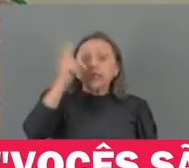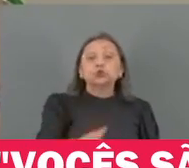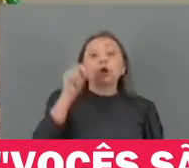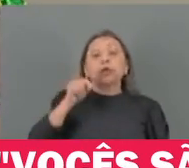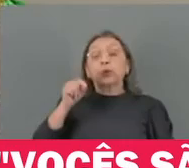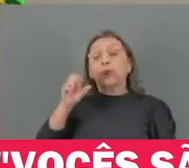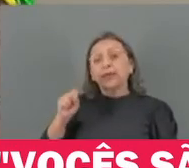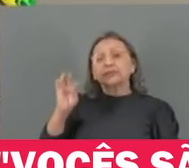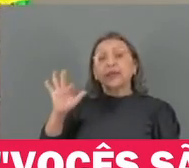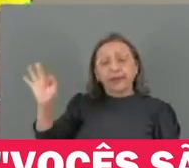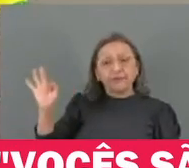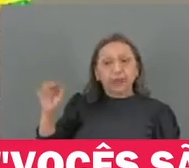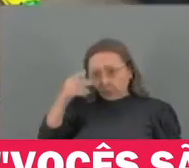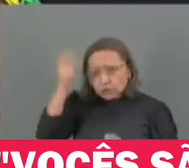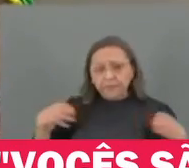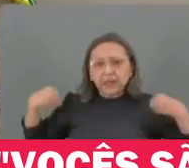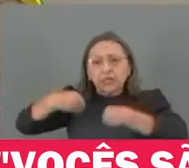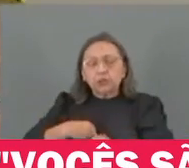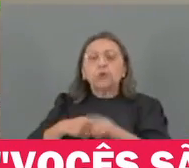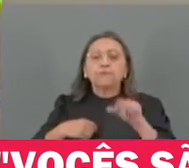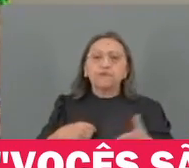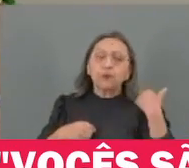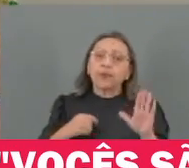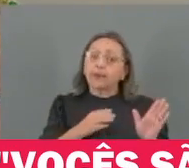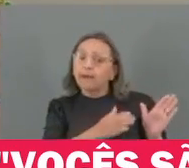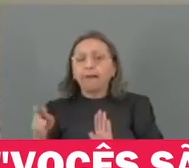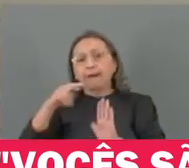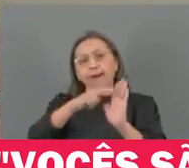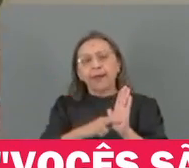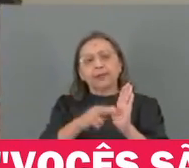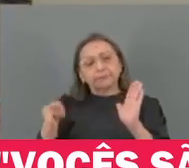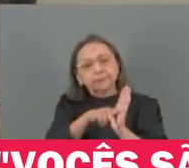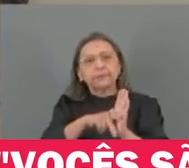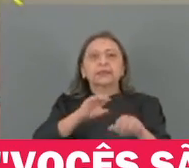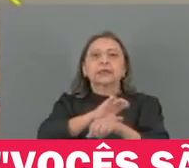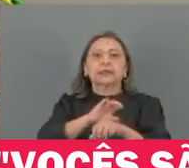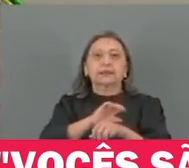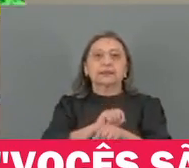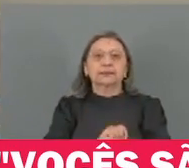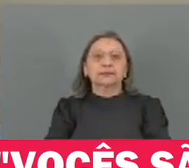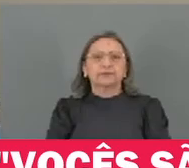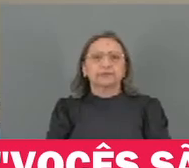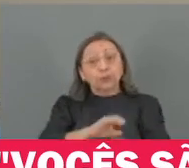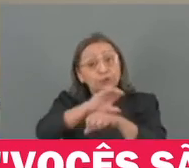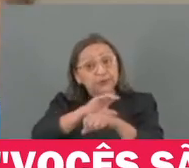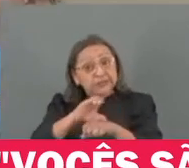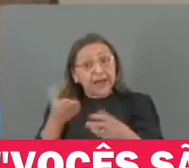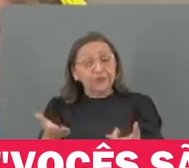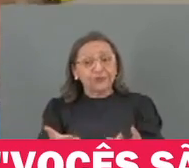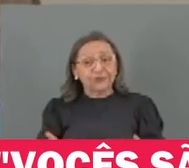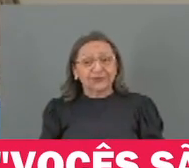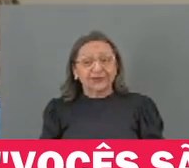Supremo Tribunal Federal, os ministros, foi a partir das regras constantes da Constituição